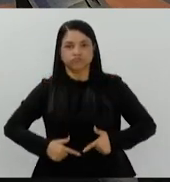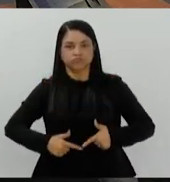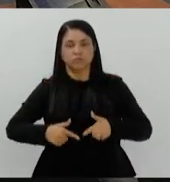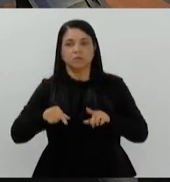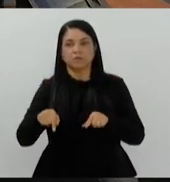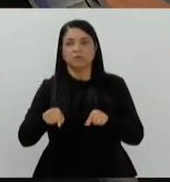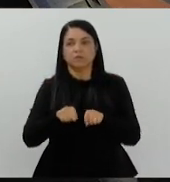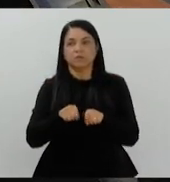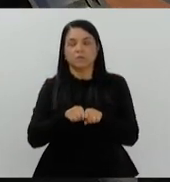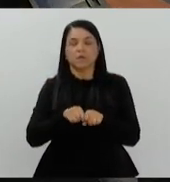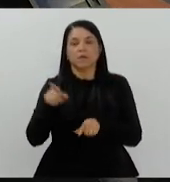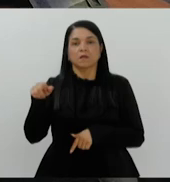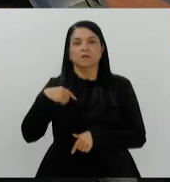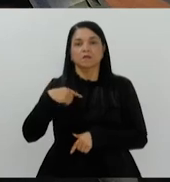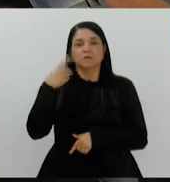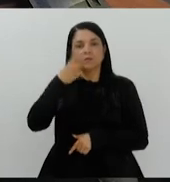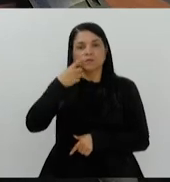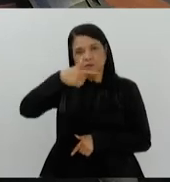deputado Luiz Paulo.